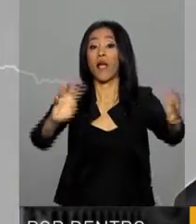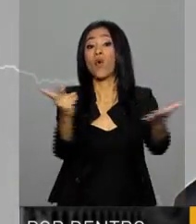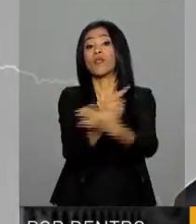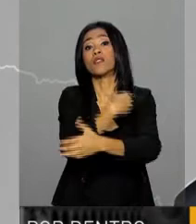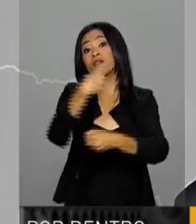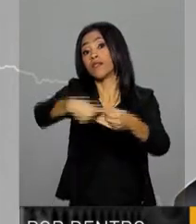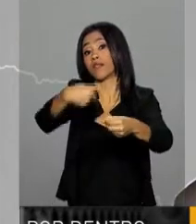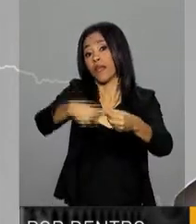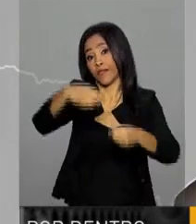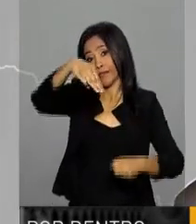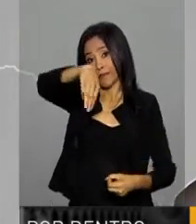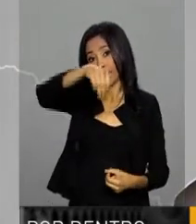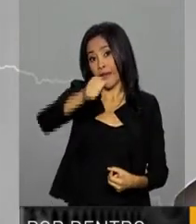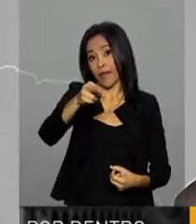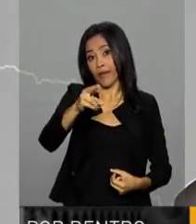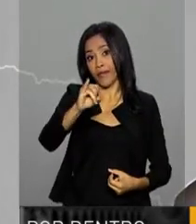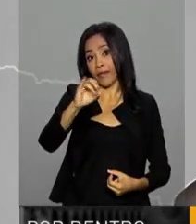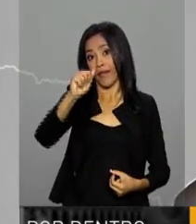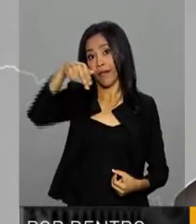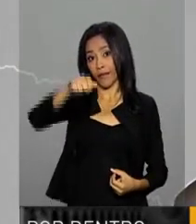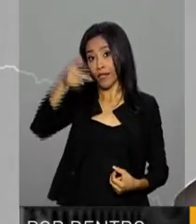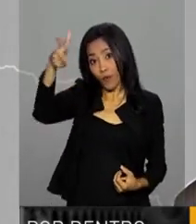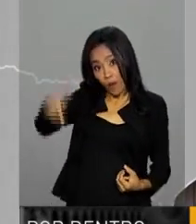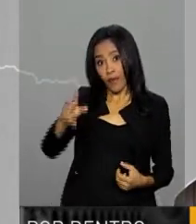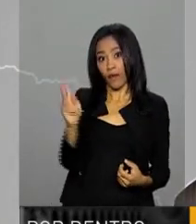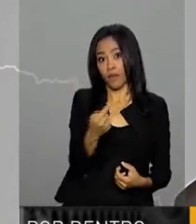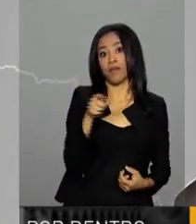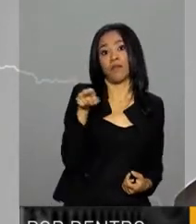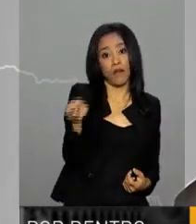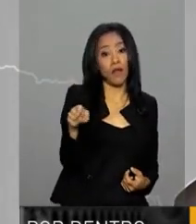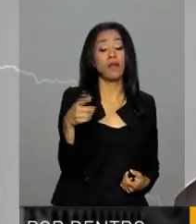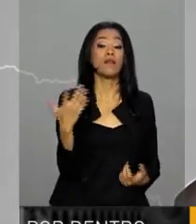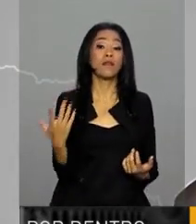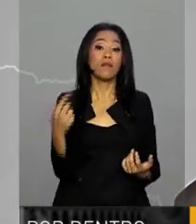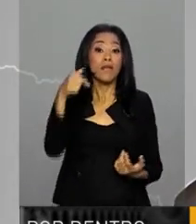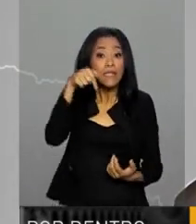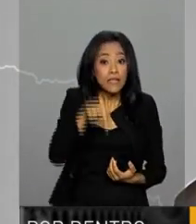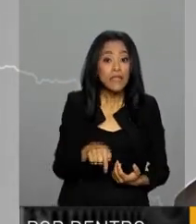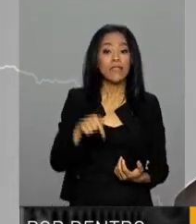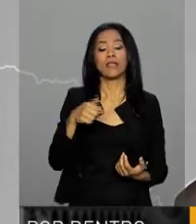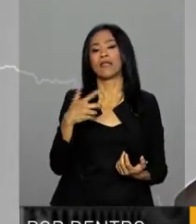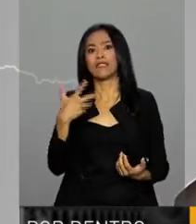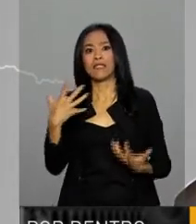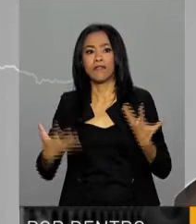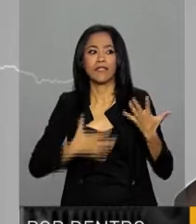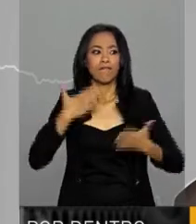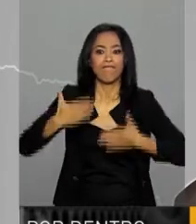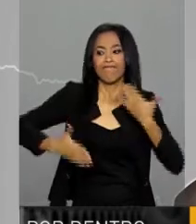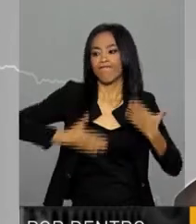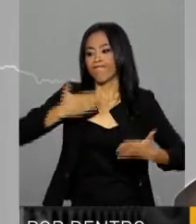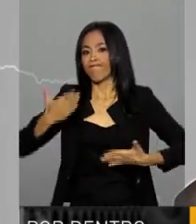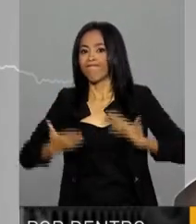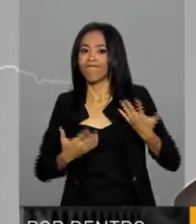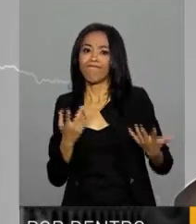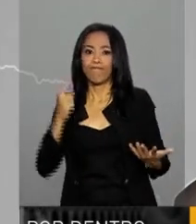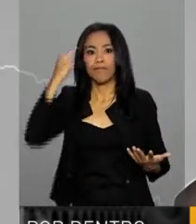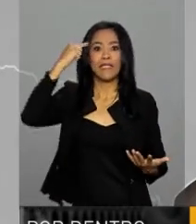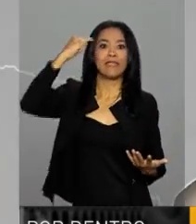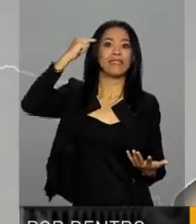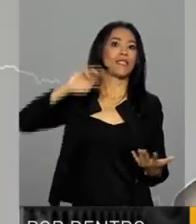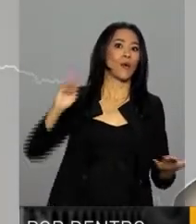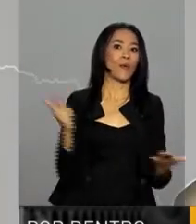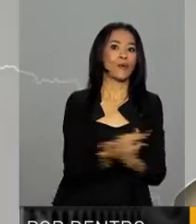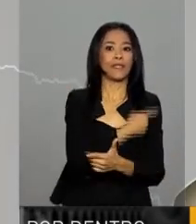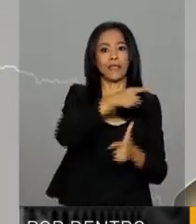até o momento a gente tem um novo dentro aqui está todo do grama na zona da mata com o tamanho do orçamento na verdade no mineroduto é temos